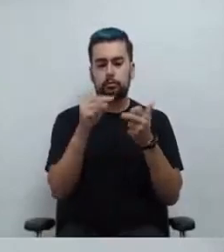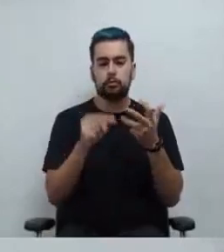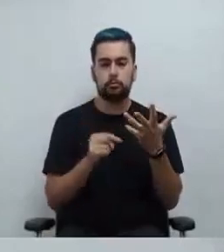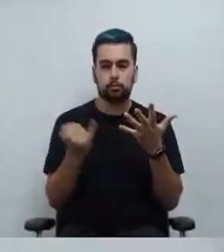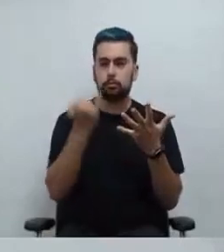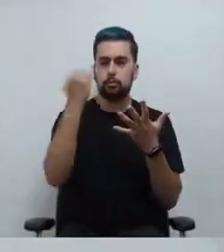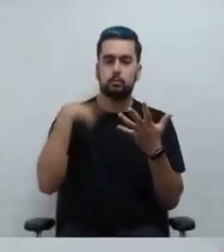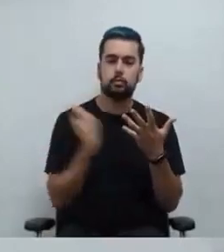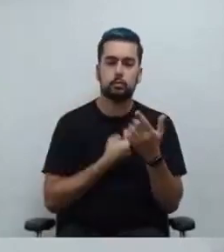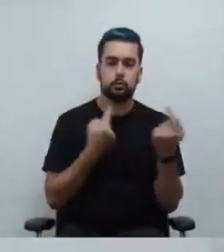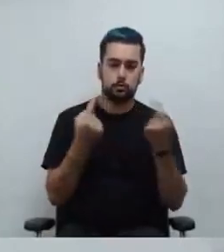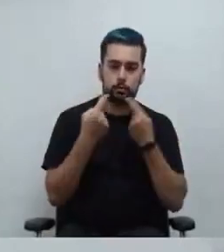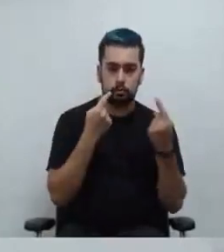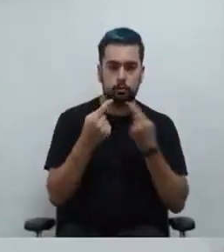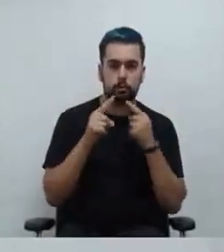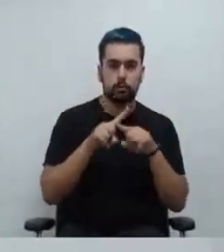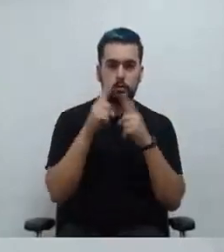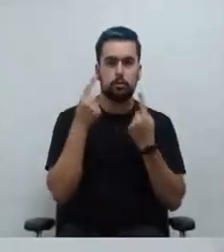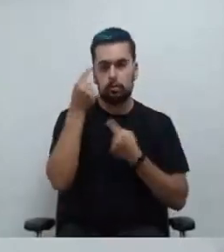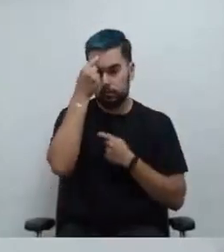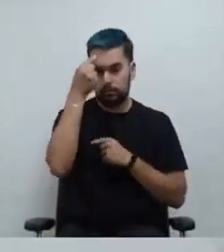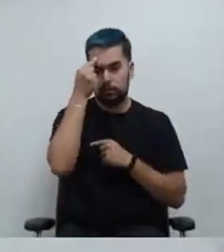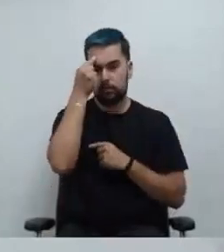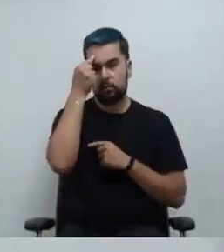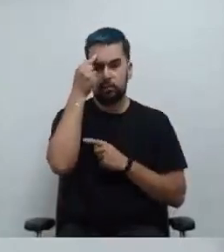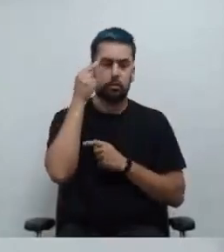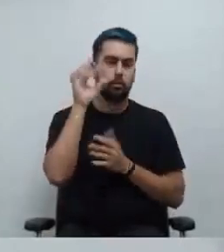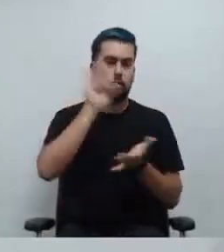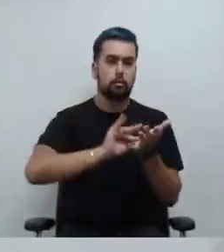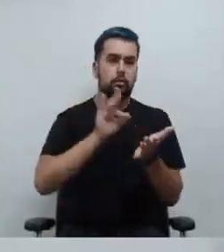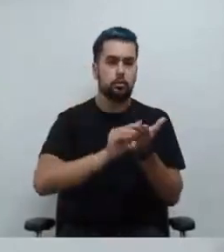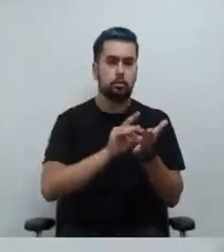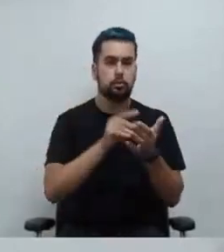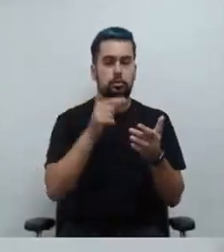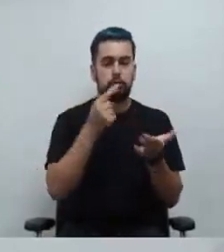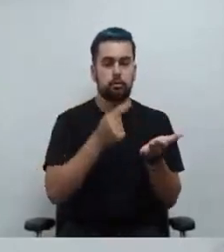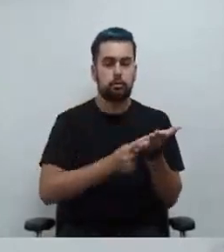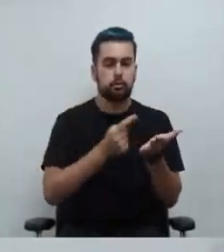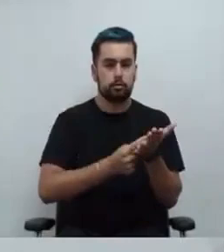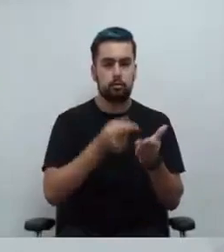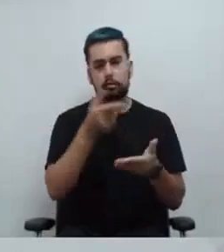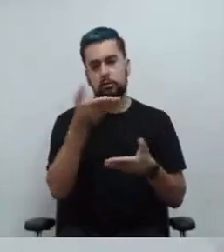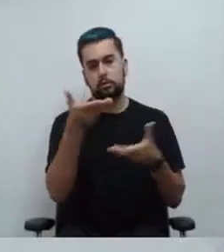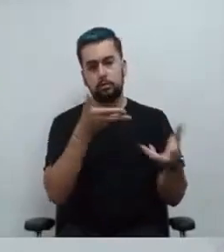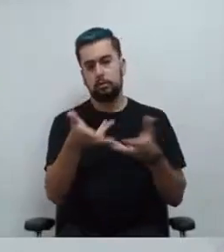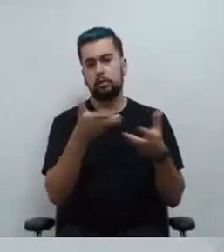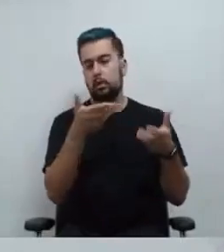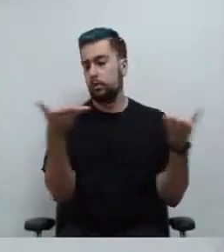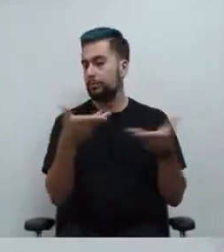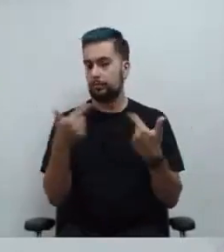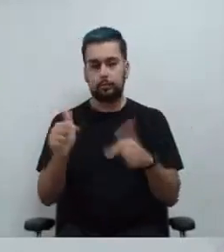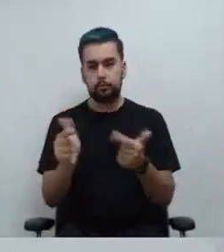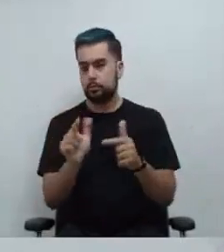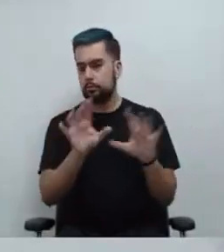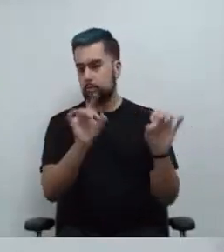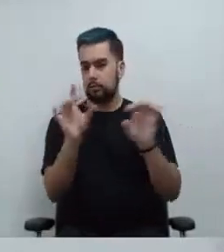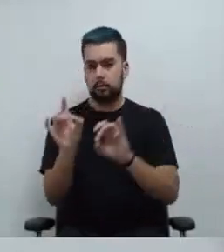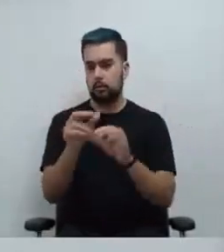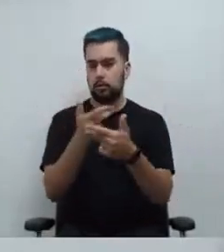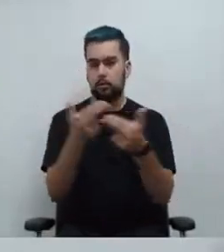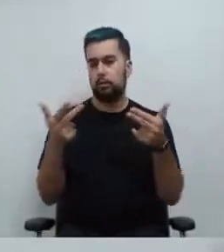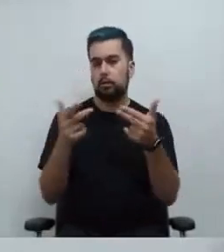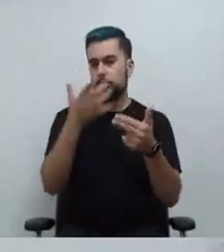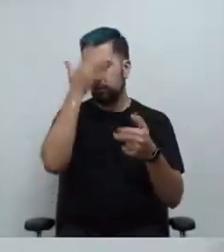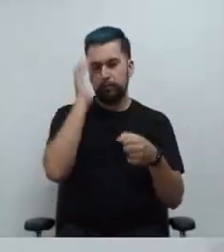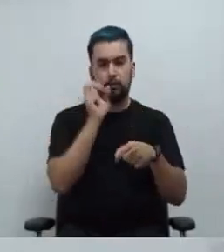discutirmos, mas é necessário pensarmos em termos verdadeiros planos de ação, que hoje não temos, para cada tipo de situação. Uma pessoa que